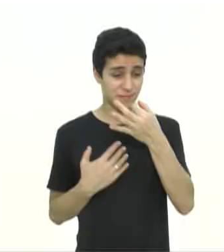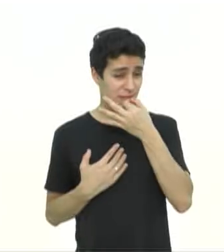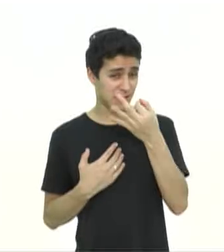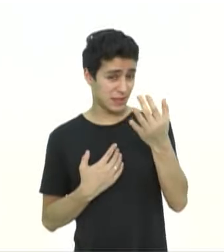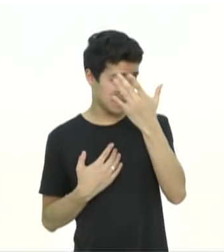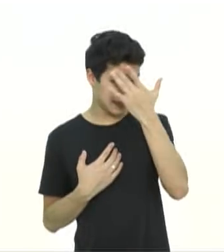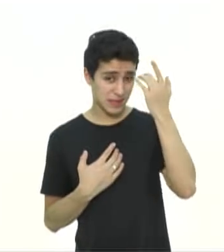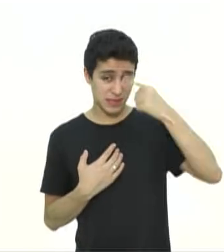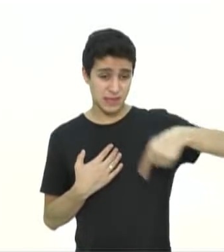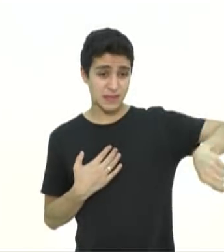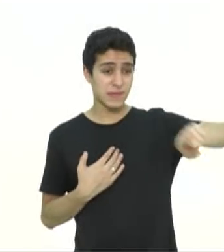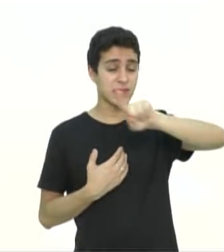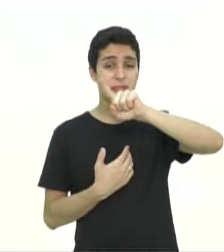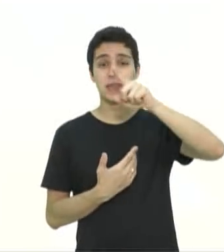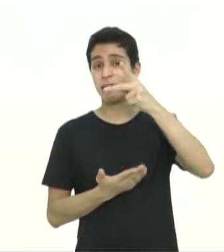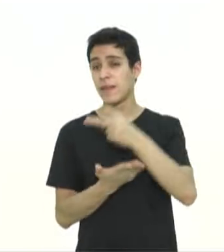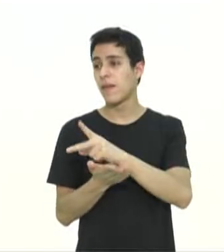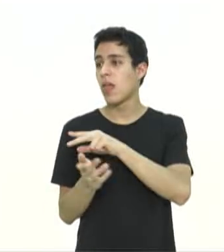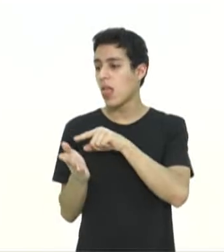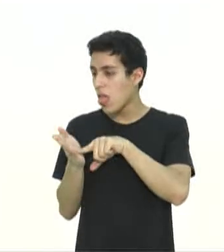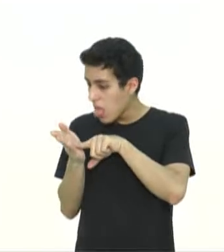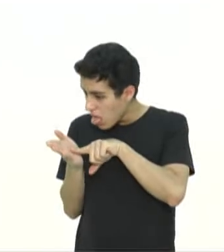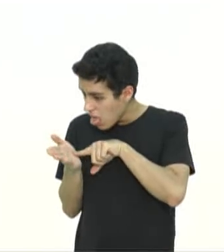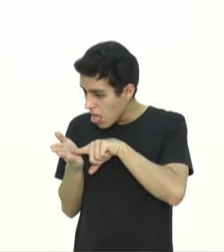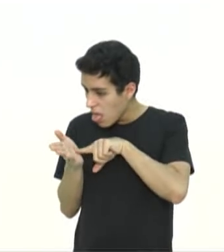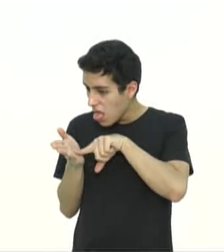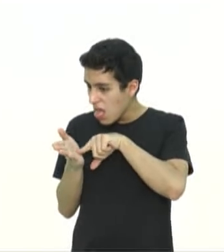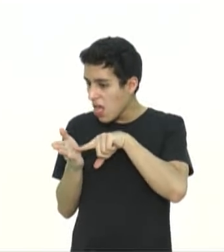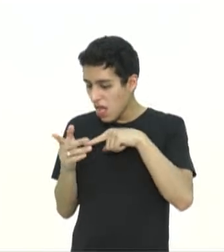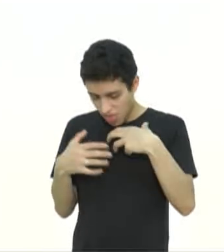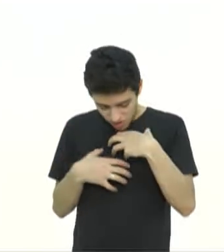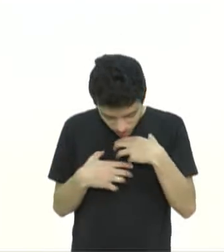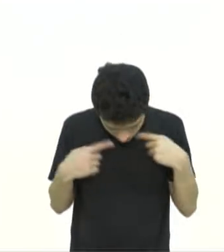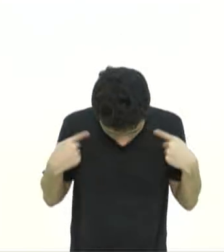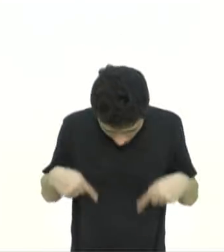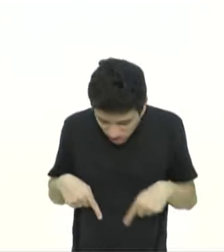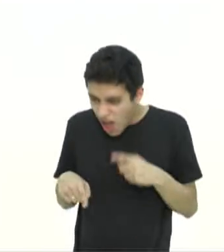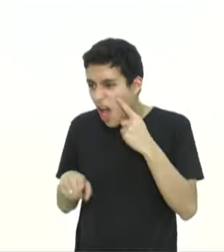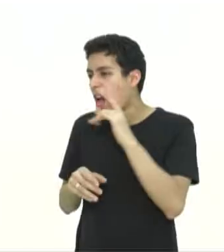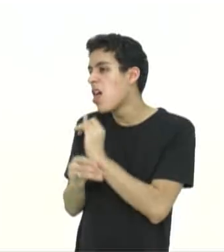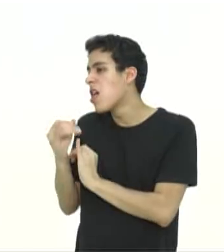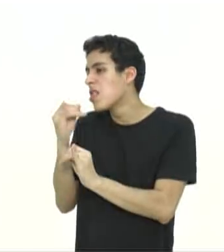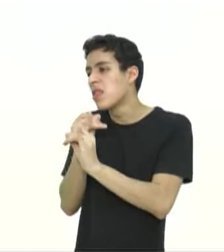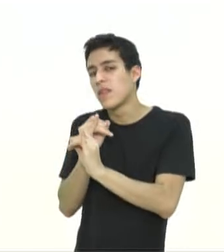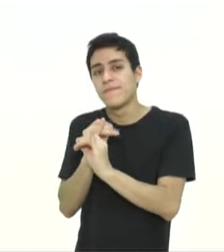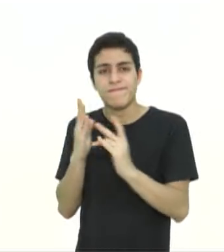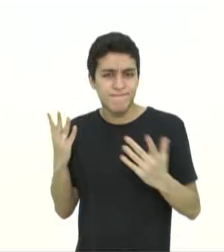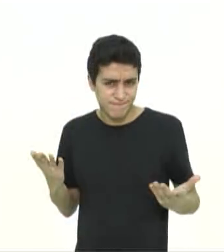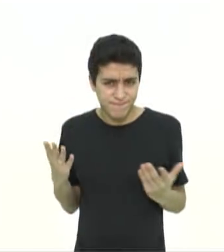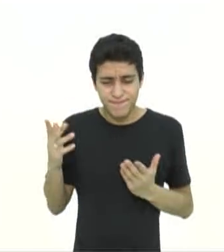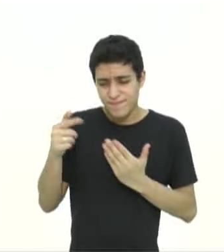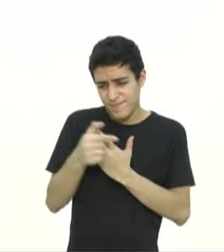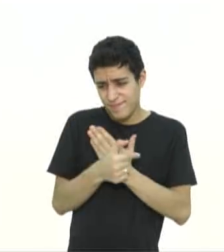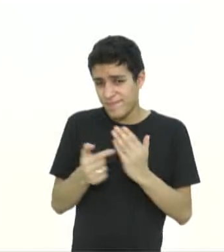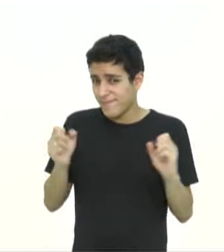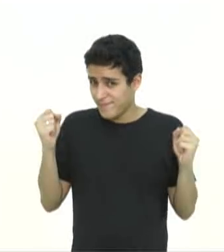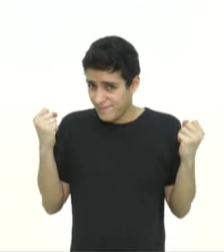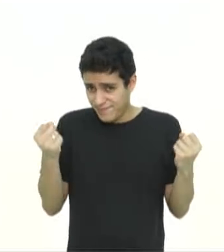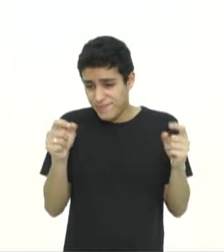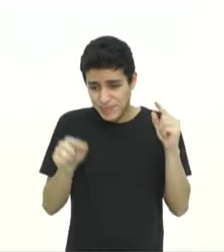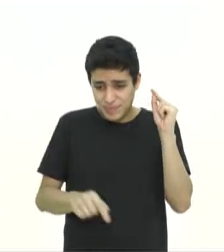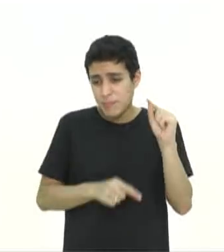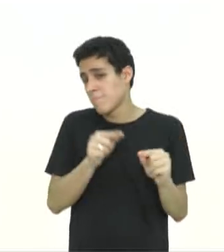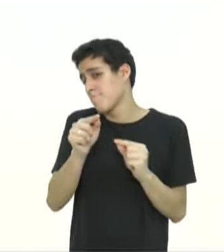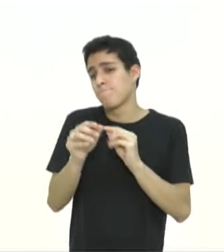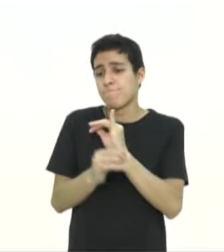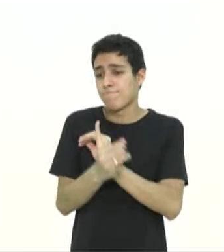pessoas que estão sempre procurando respostas para os sintomas que sentem na internet. Nesse caso, o autor enfatiza que a internet pode